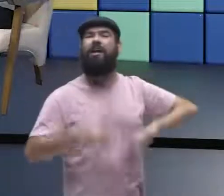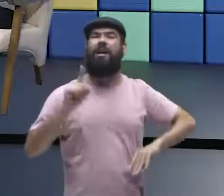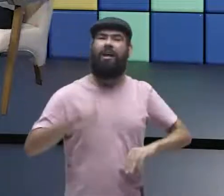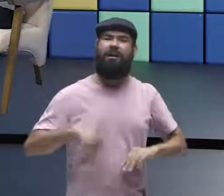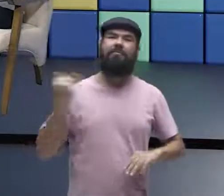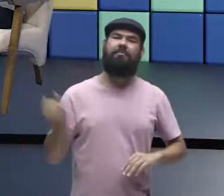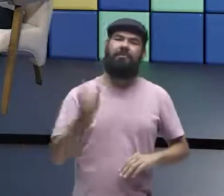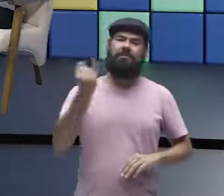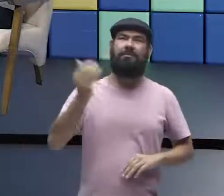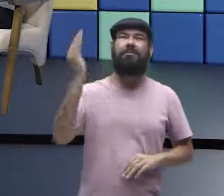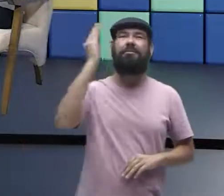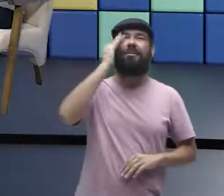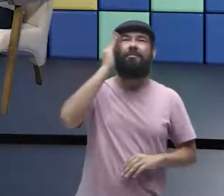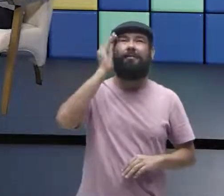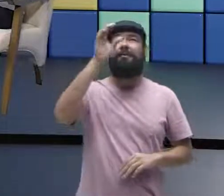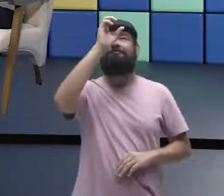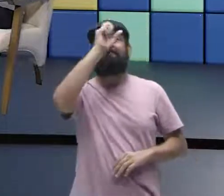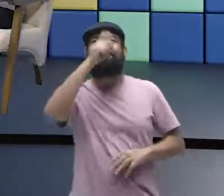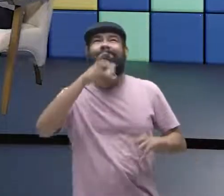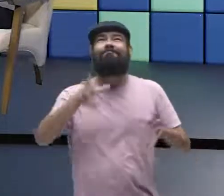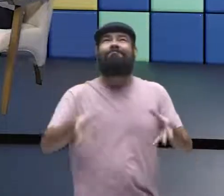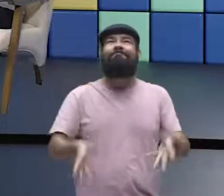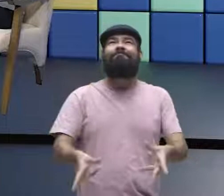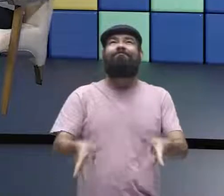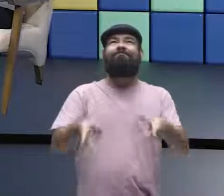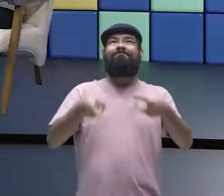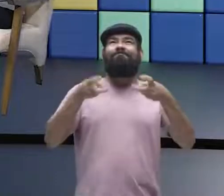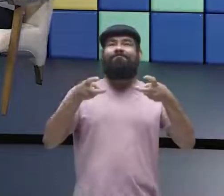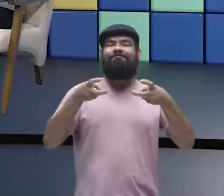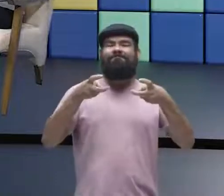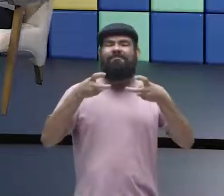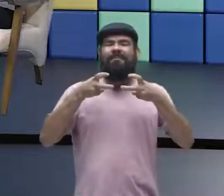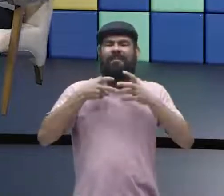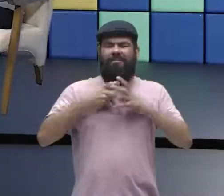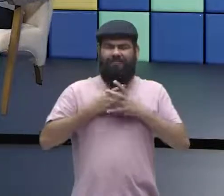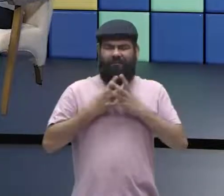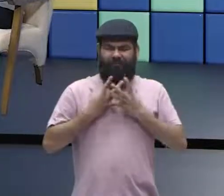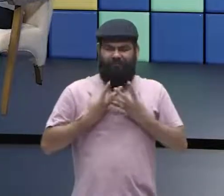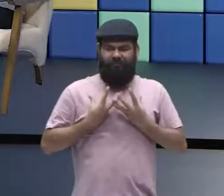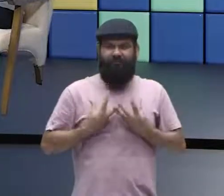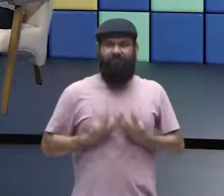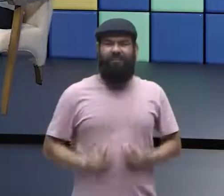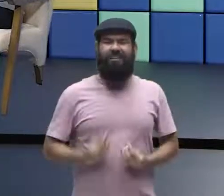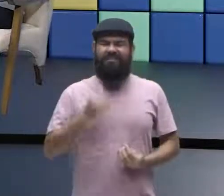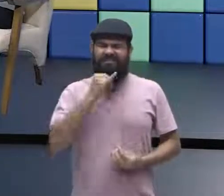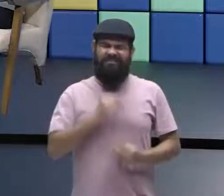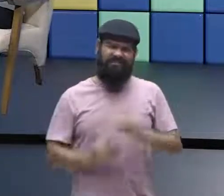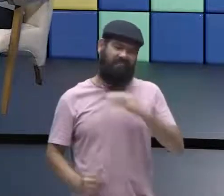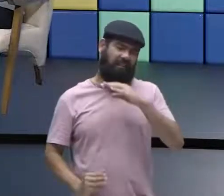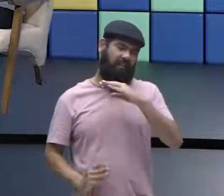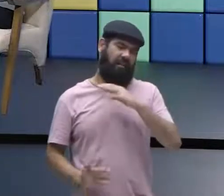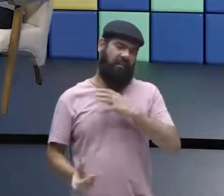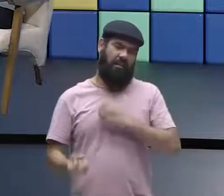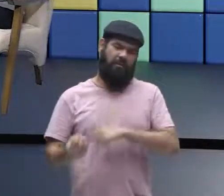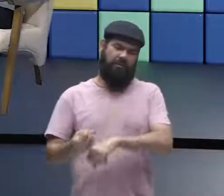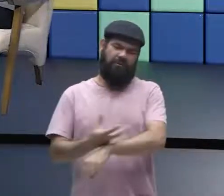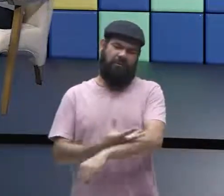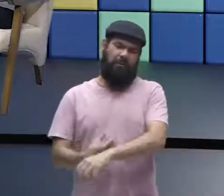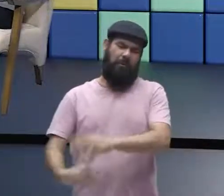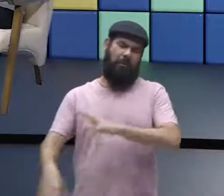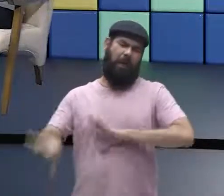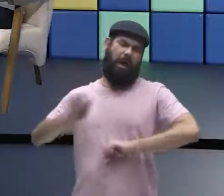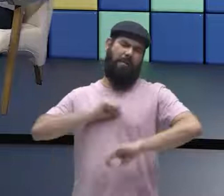importante a gente saber lidar, reconhecer e filtrar, porque se a gente bloquear essas emoções, elas vão